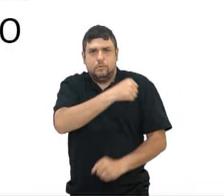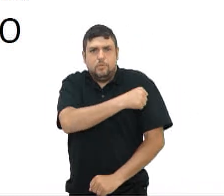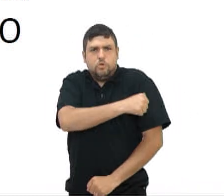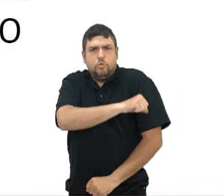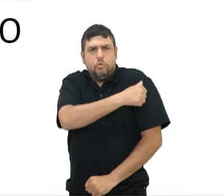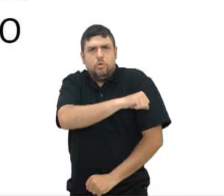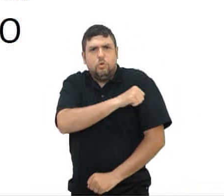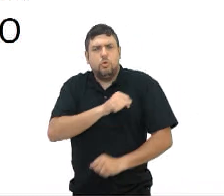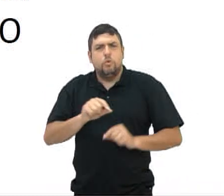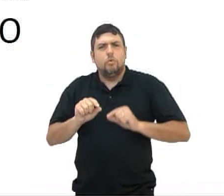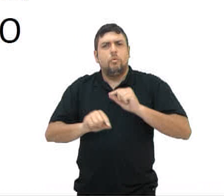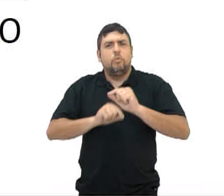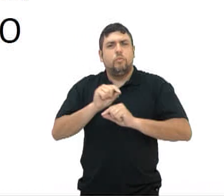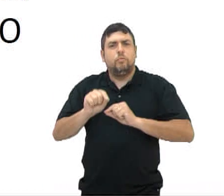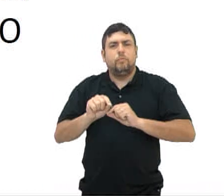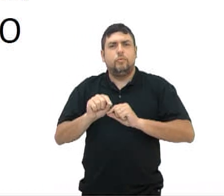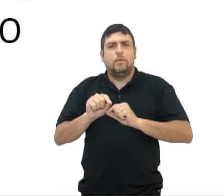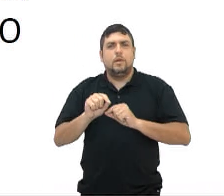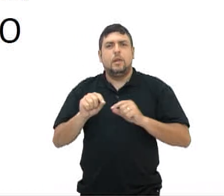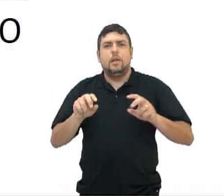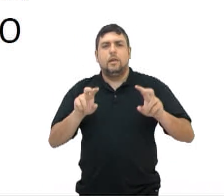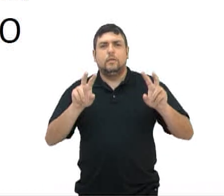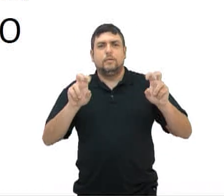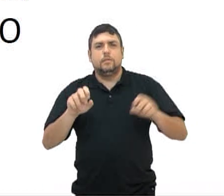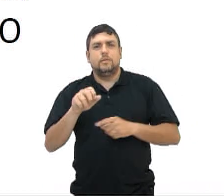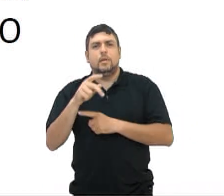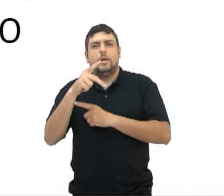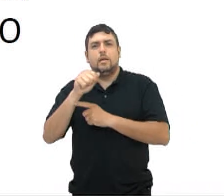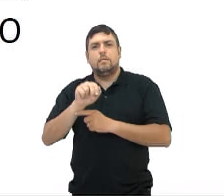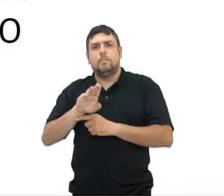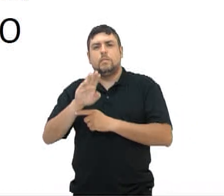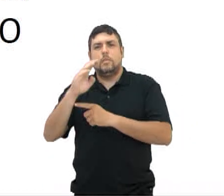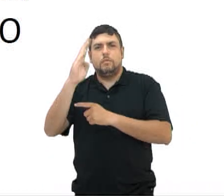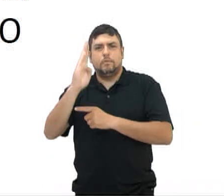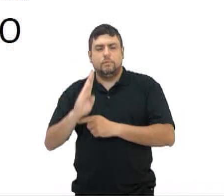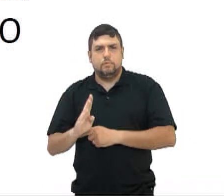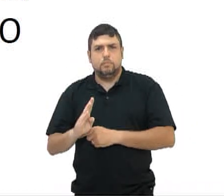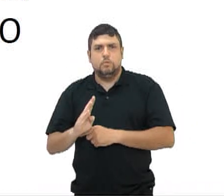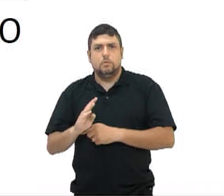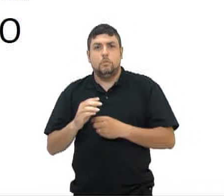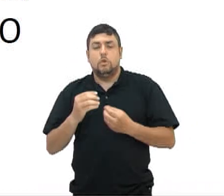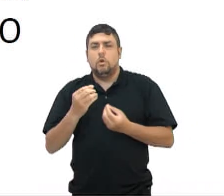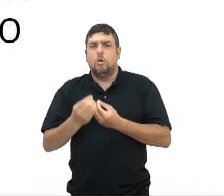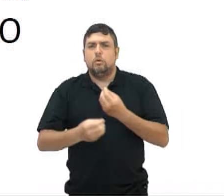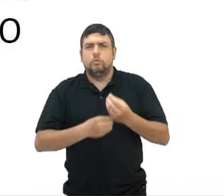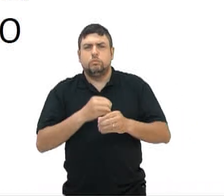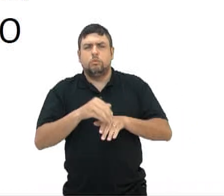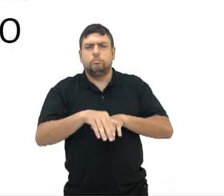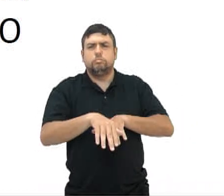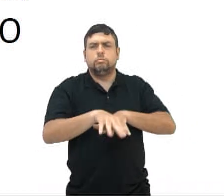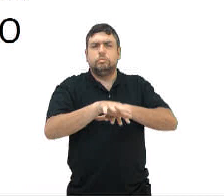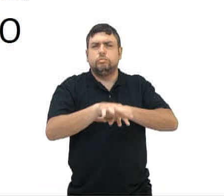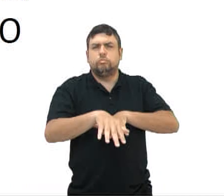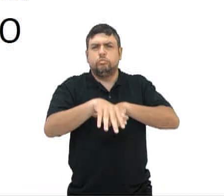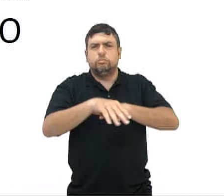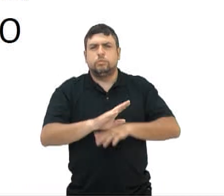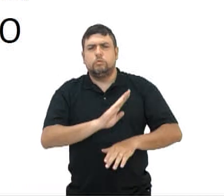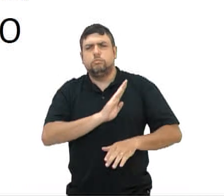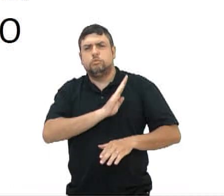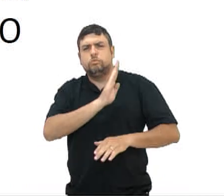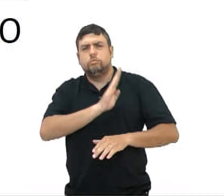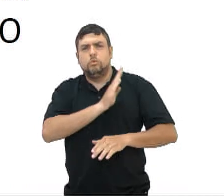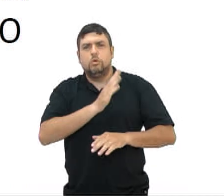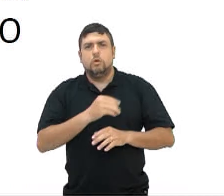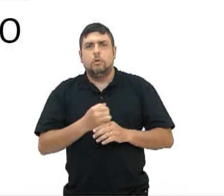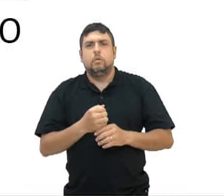raça. Pau-Brasil. Wagner submerge ante os cordões de Botafogo. Bárbaro e nosso.